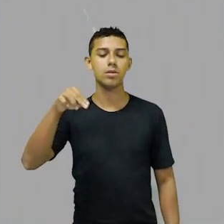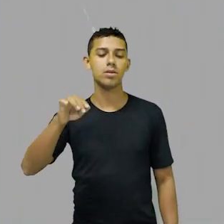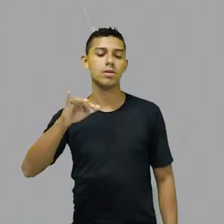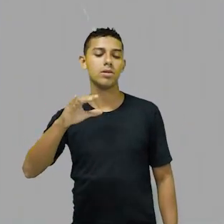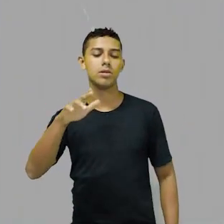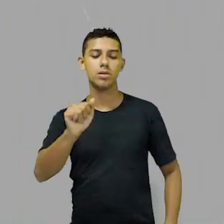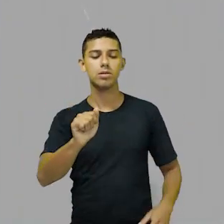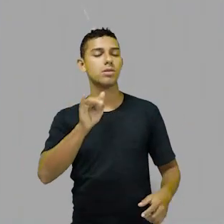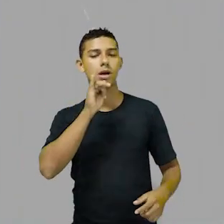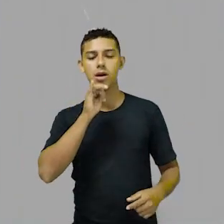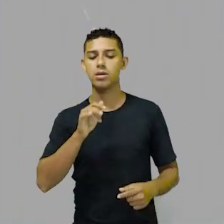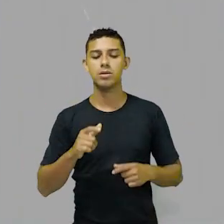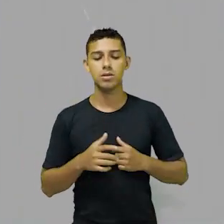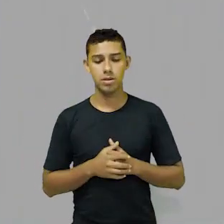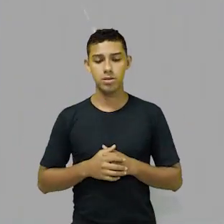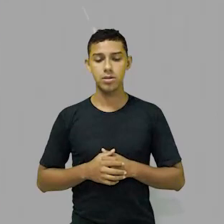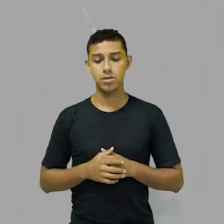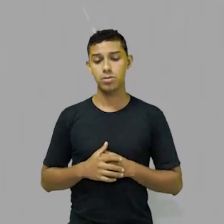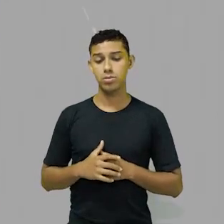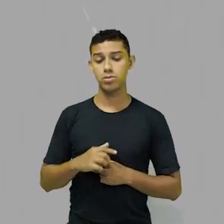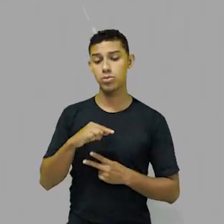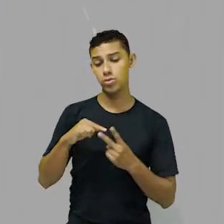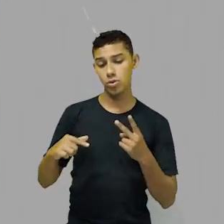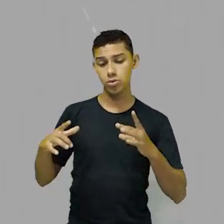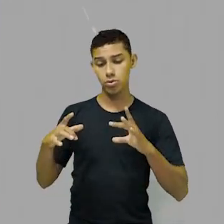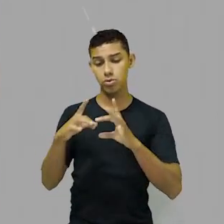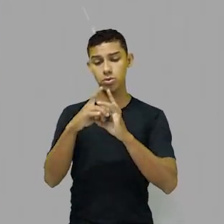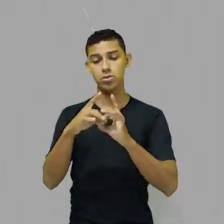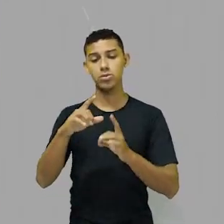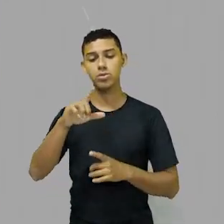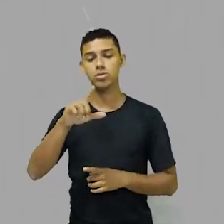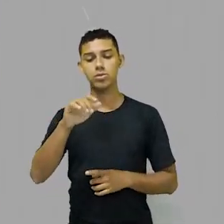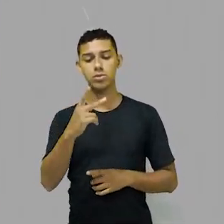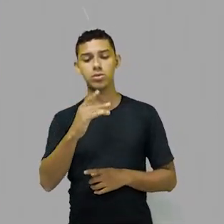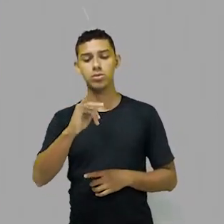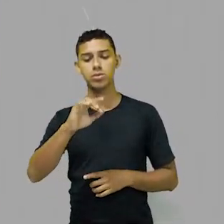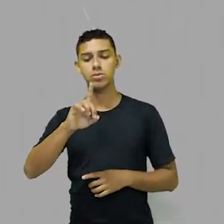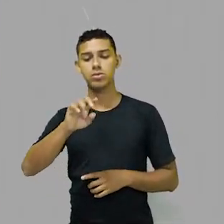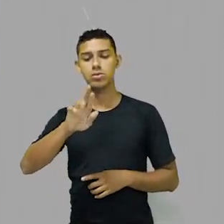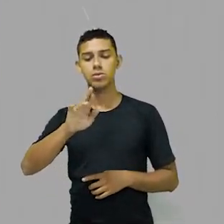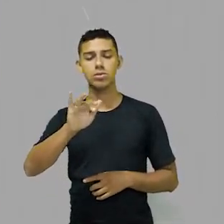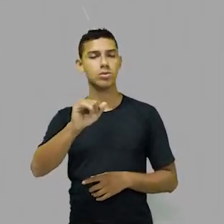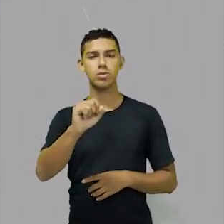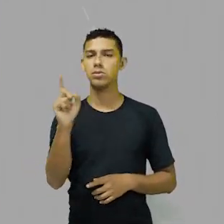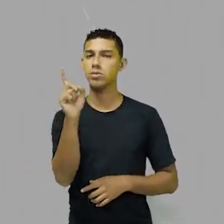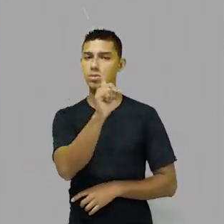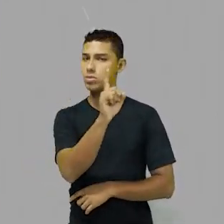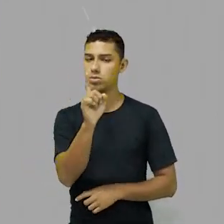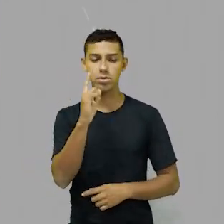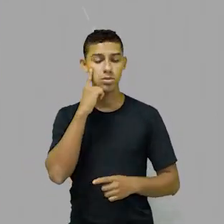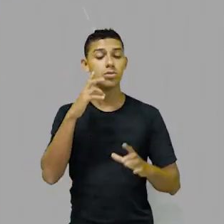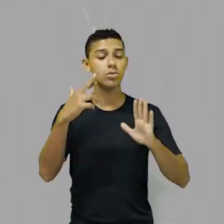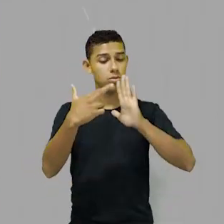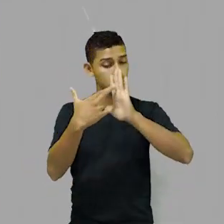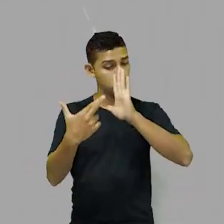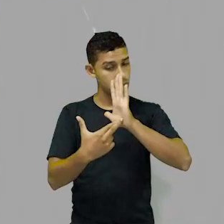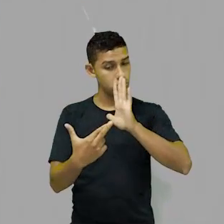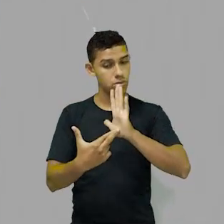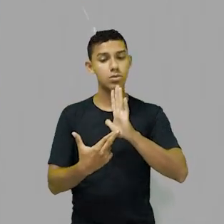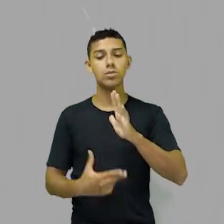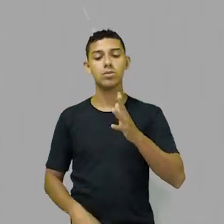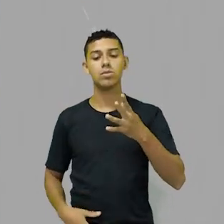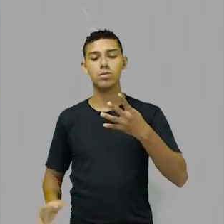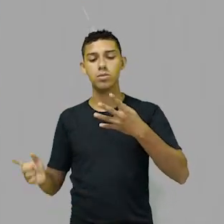ela é unida à base adenina por 2 ligações de hidrogênio. Eu falei para vocês, né, que tem uma regra chamada